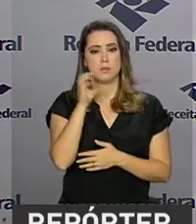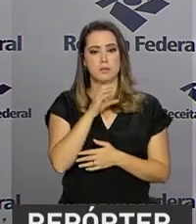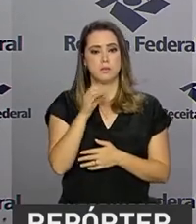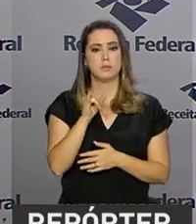declaração